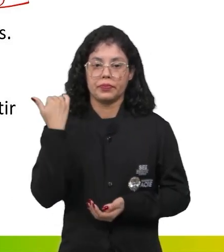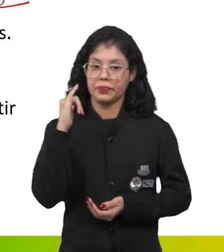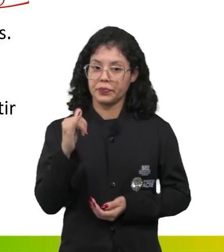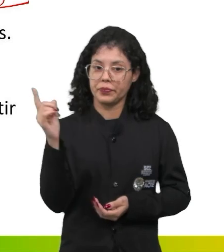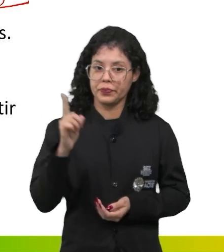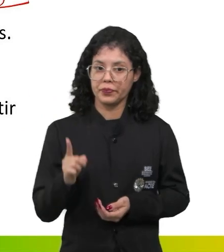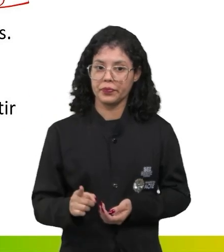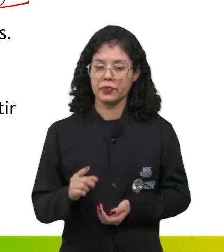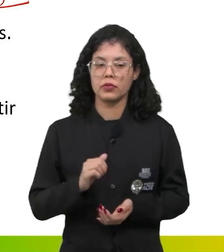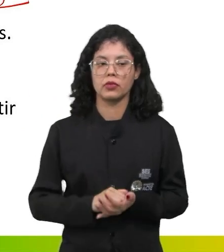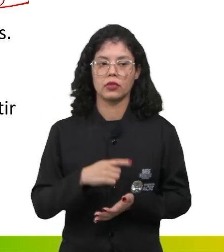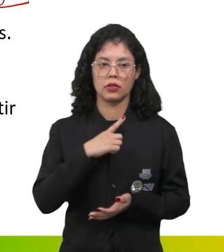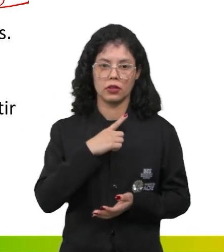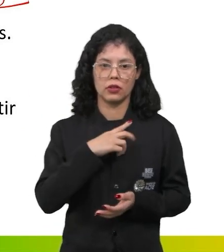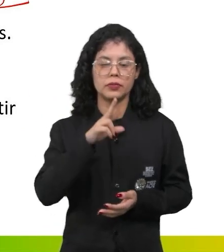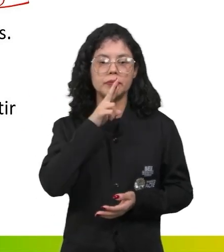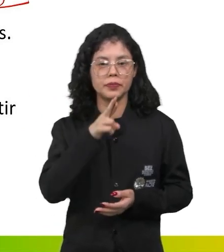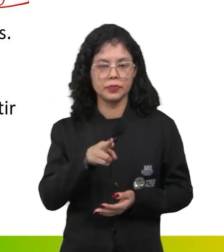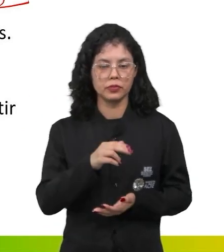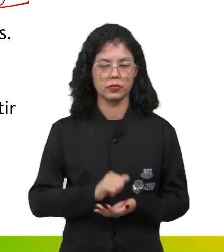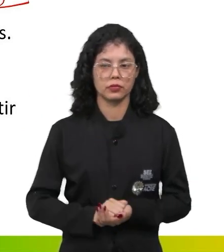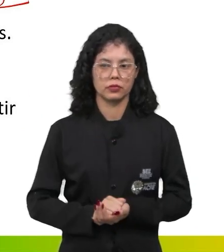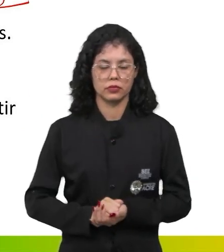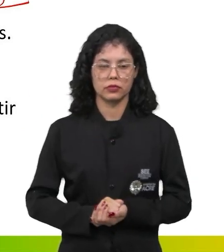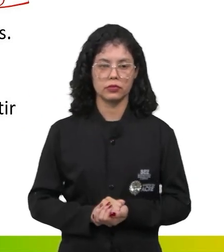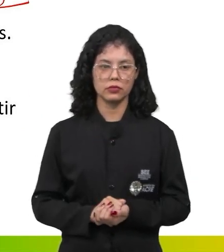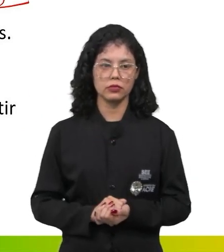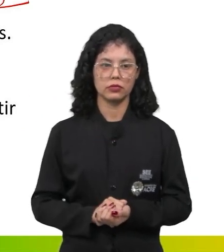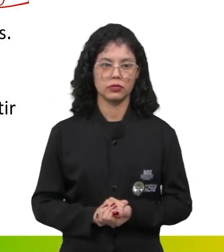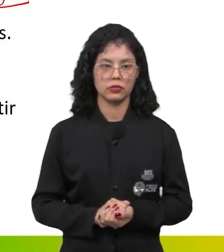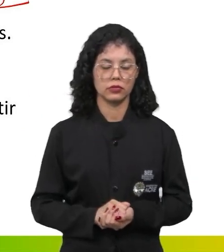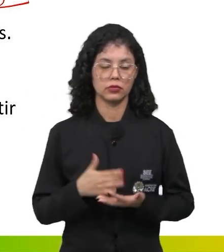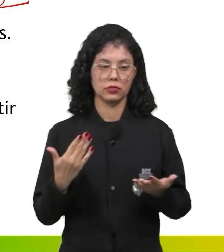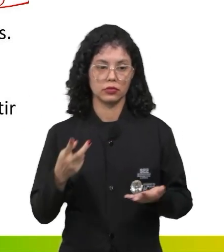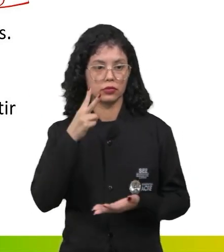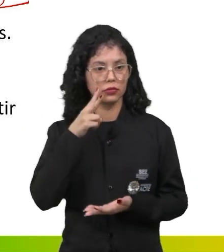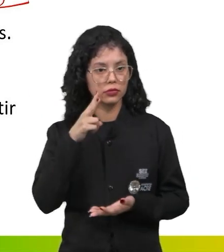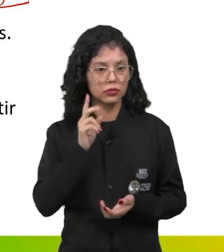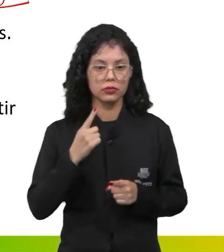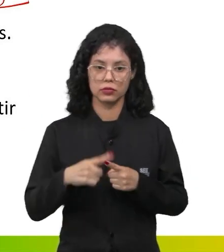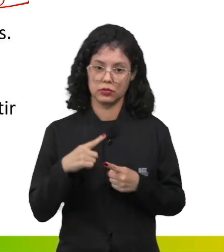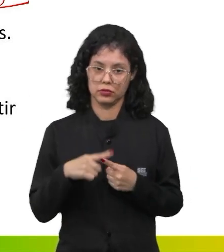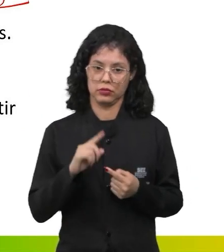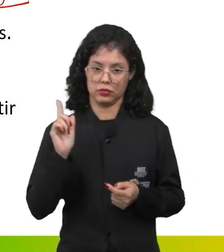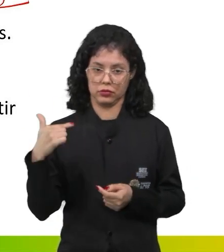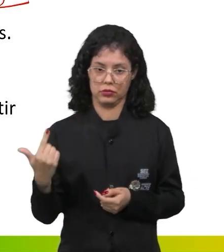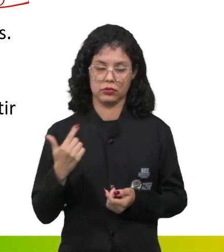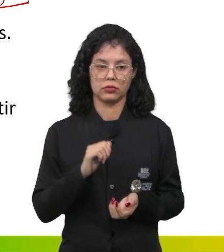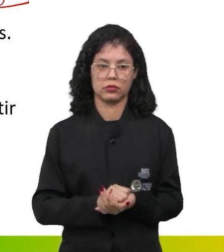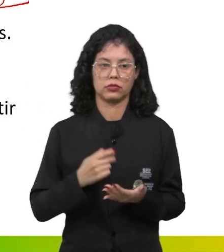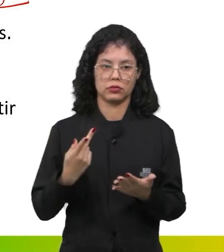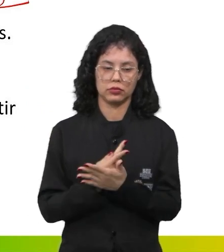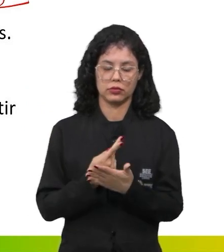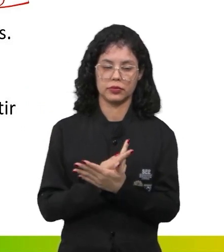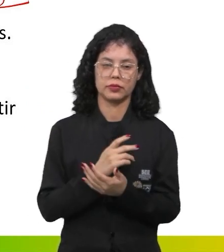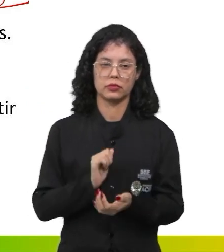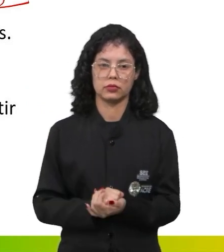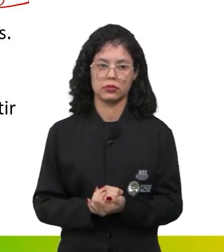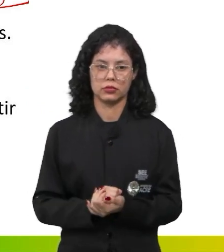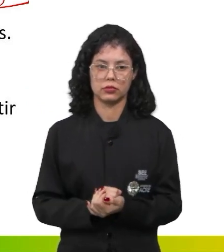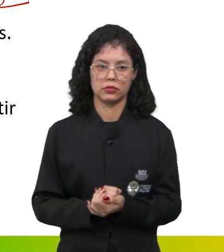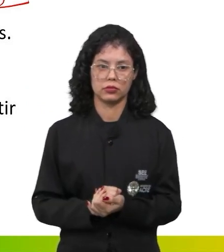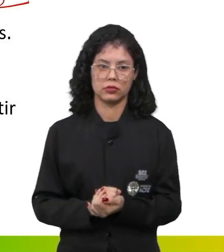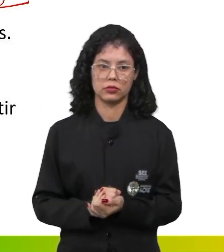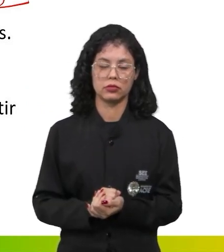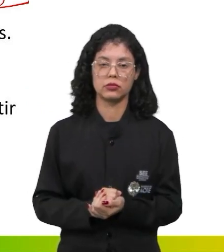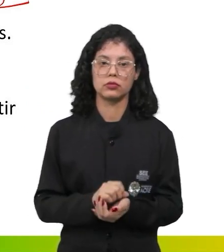elétrica. Né? Então, a gente já tem aqui a nossa resposta correta. Mas vamos ver aqui por que as demais estão erradas. Então,